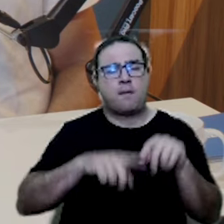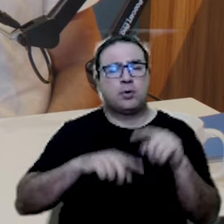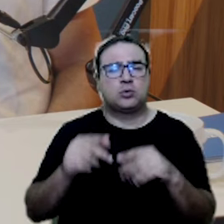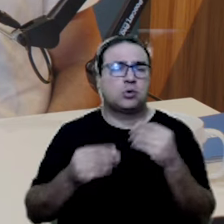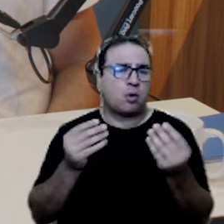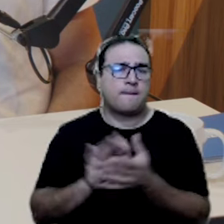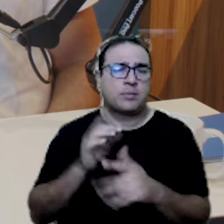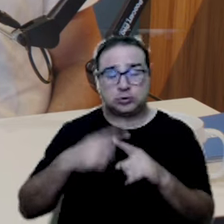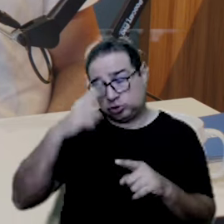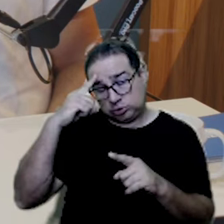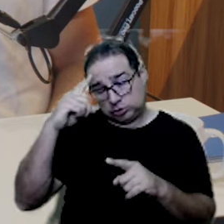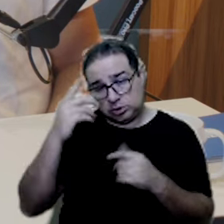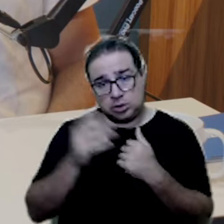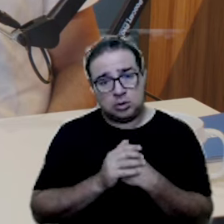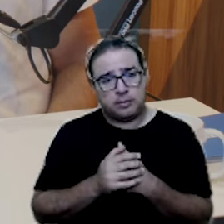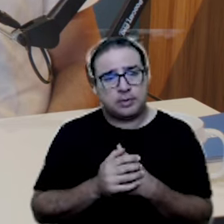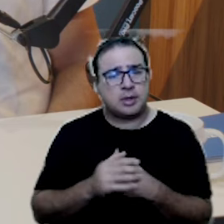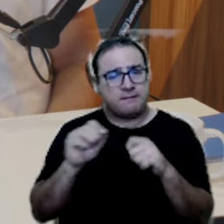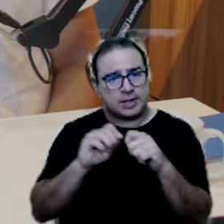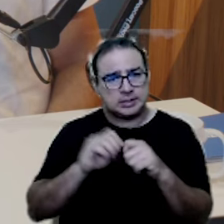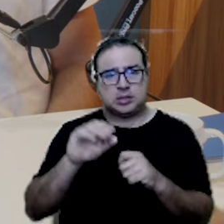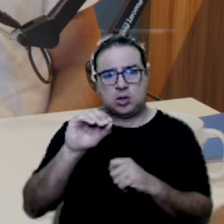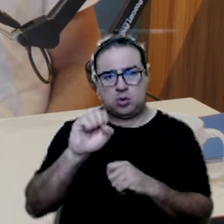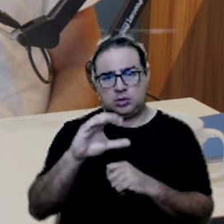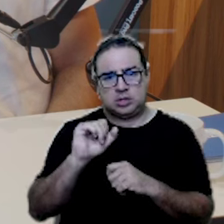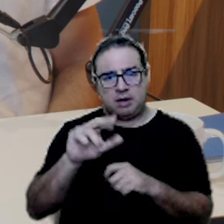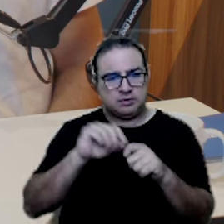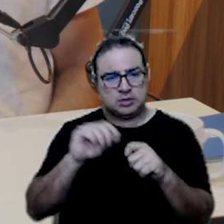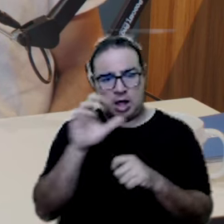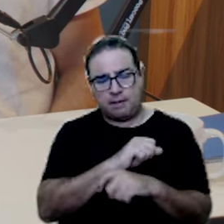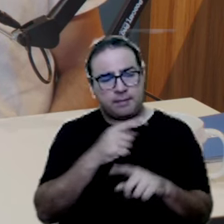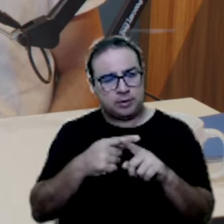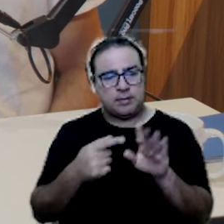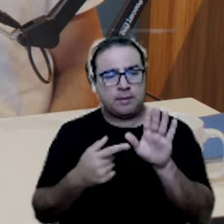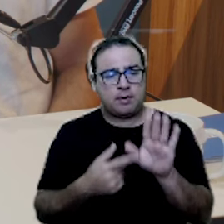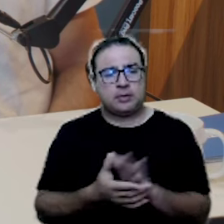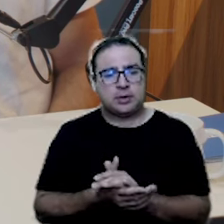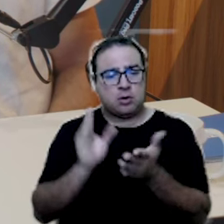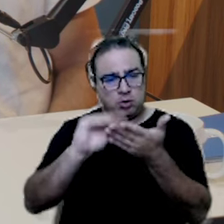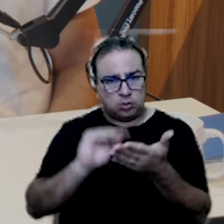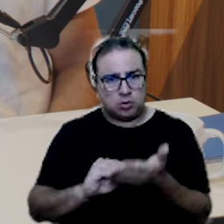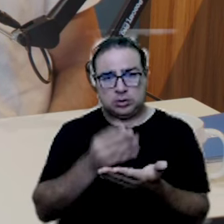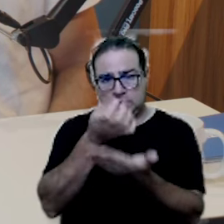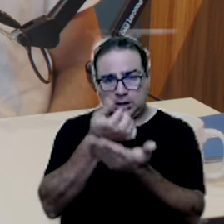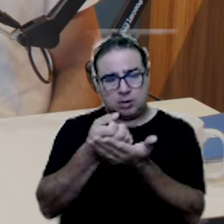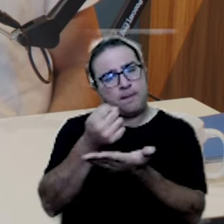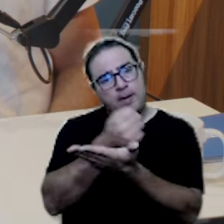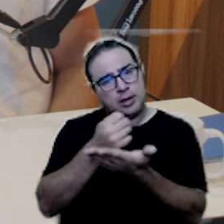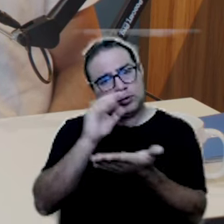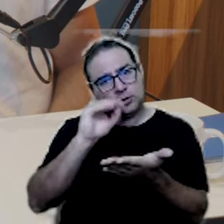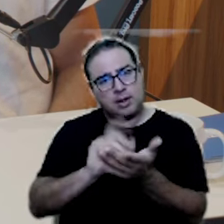dos produtos porque no dia a dia Ó o Oscar tá fazendo rapidamente somente eh preenchendo dados